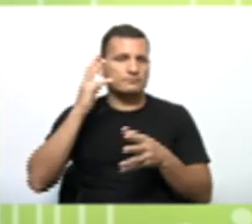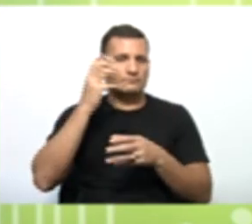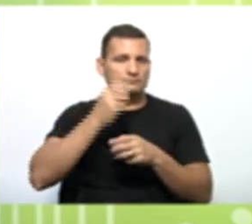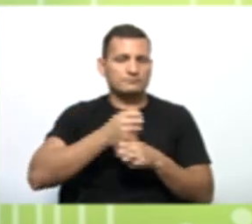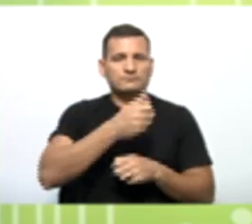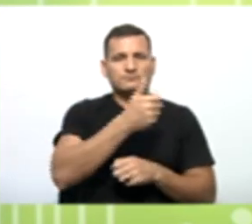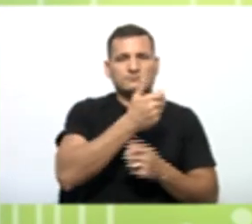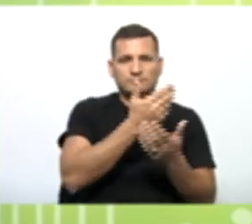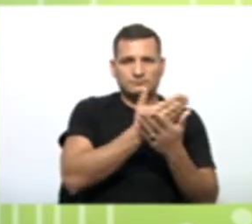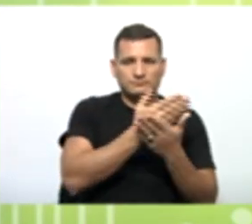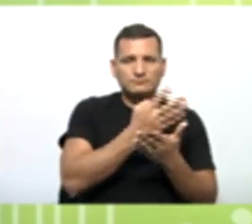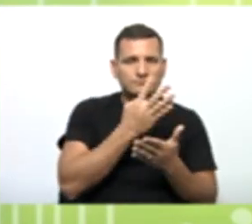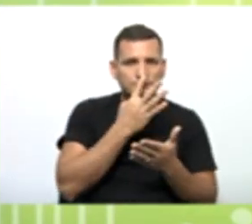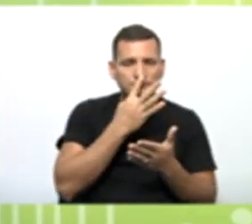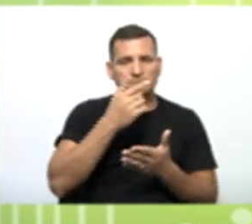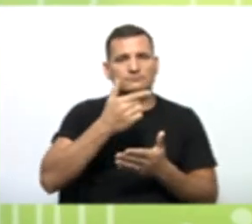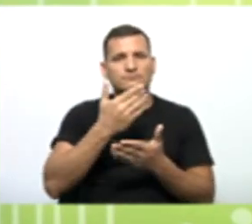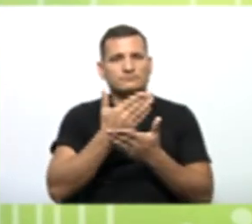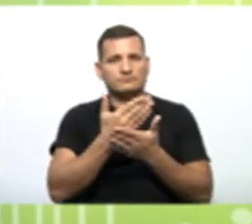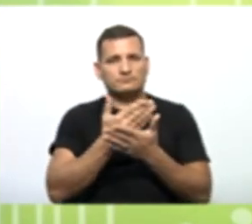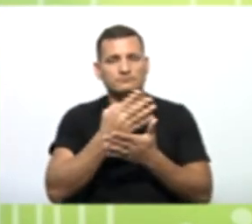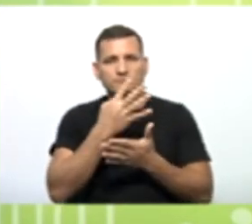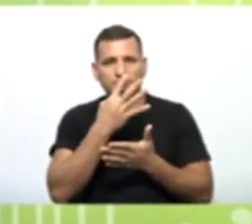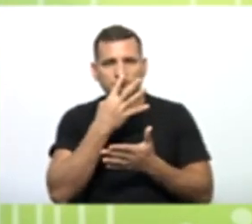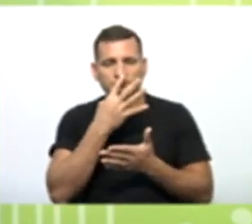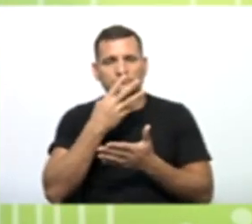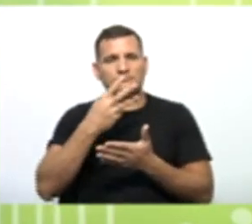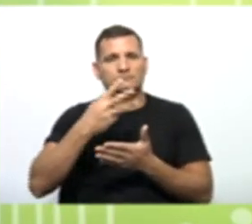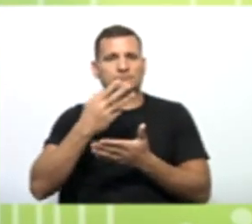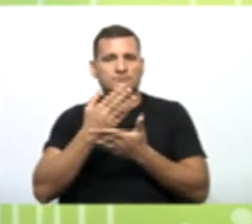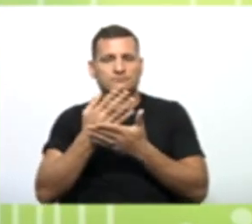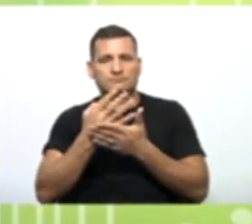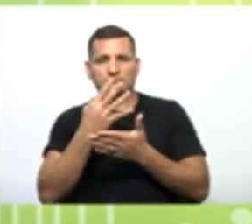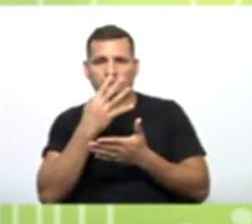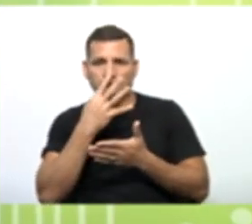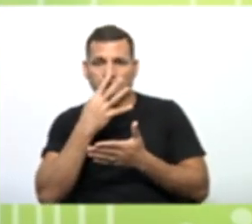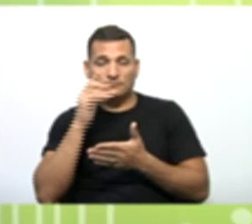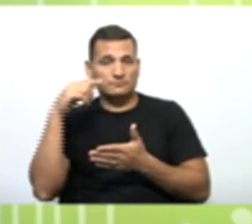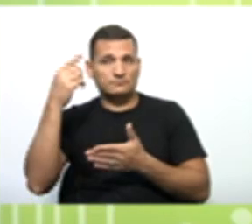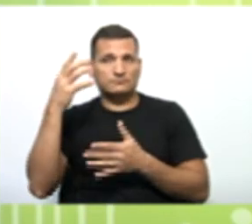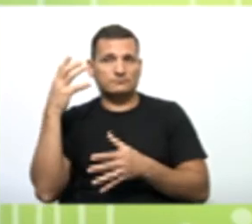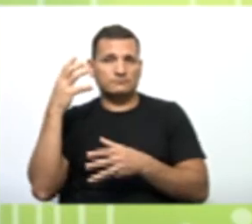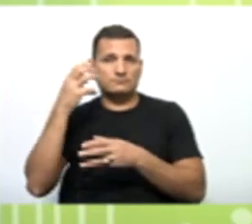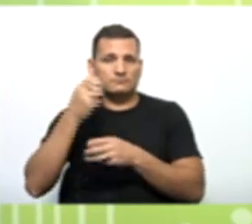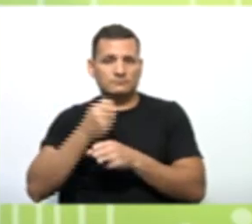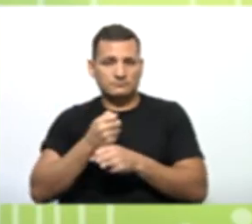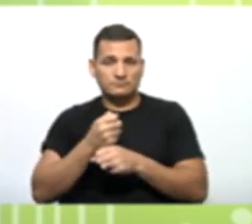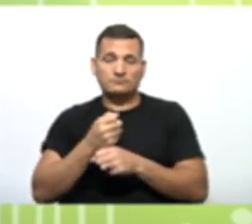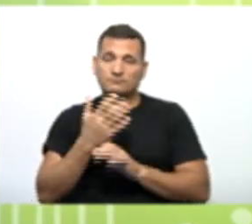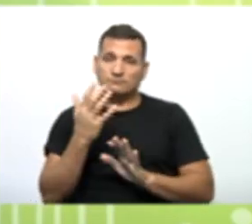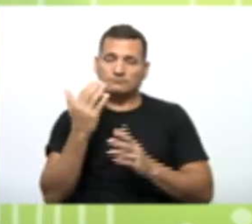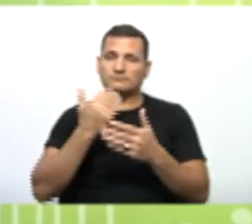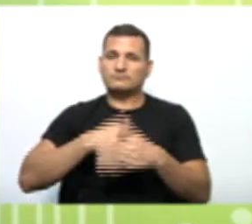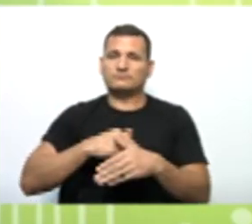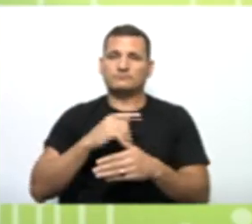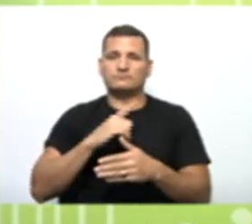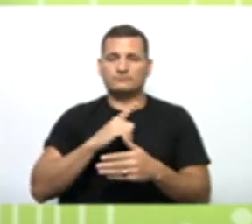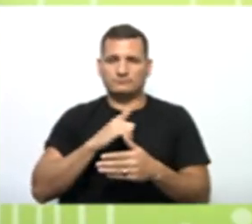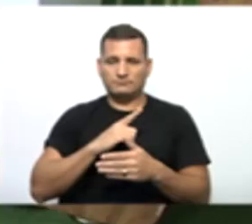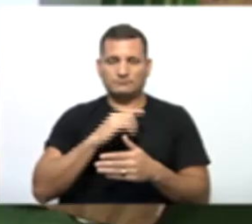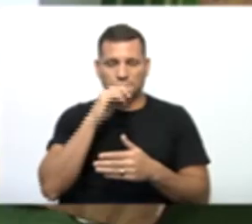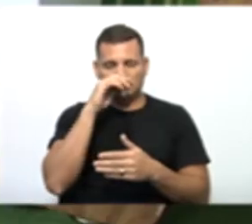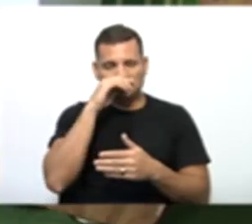primeira aula, assistam a segunda aula, assistam a terceira aula, porque a próxima aula é a nossa revisão e nós já vamos fazer a nossa prova também, né,